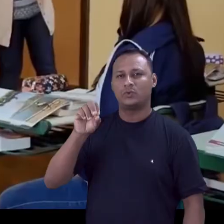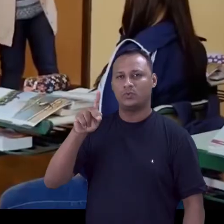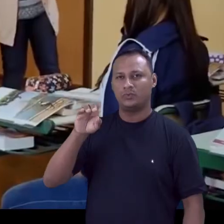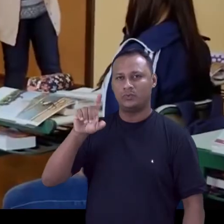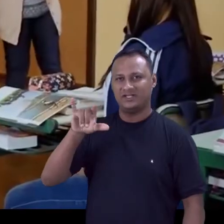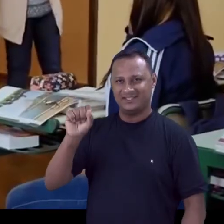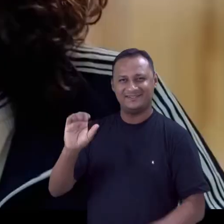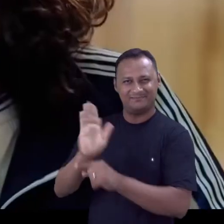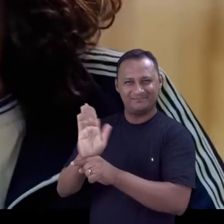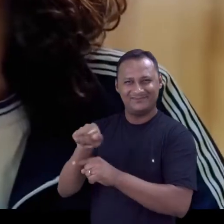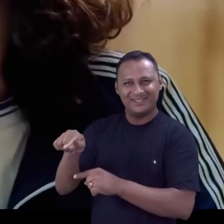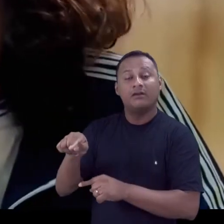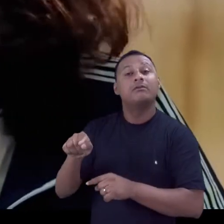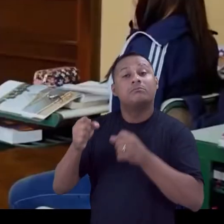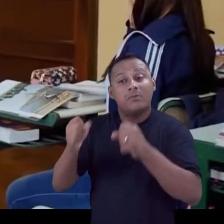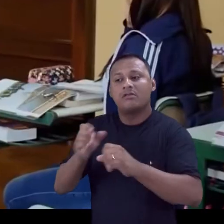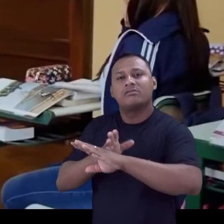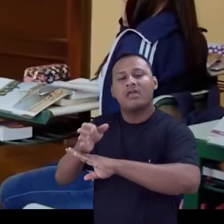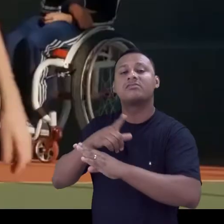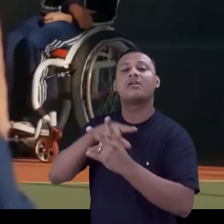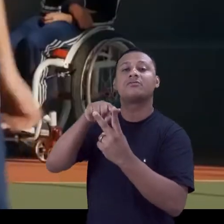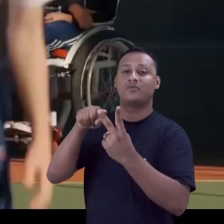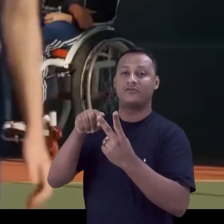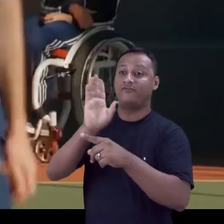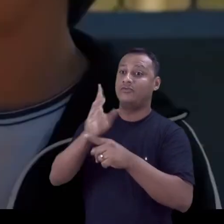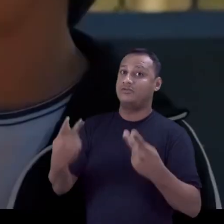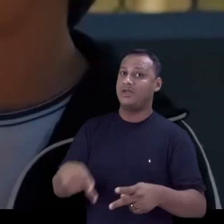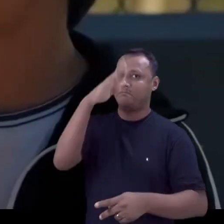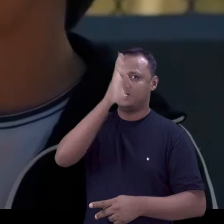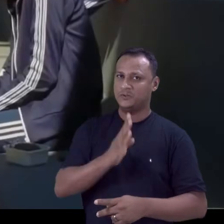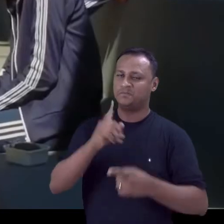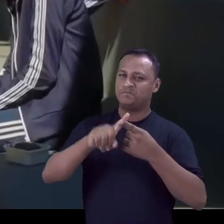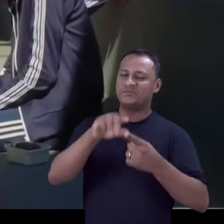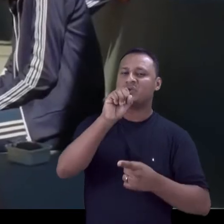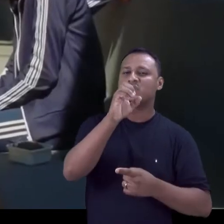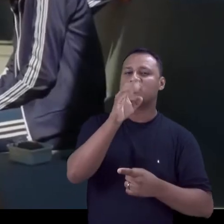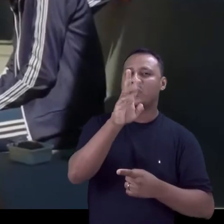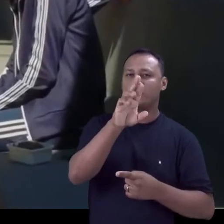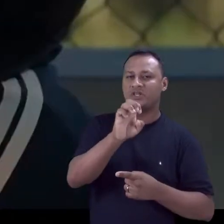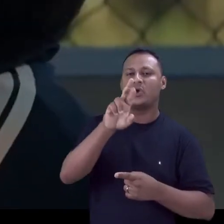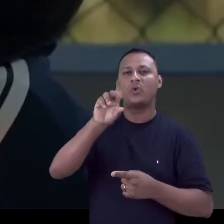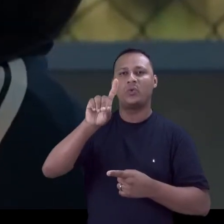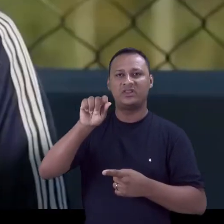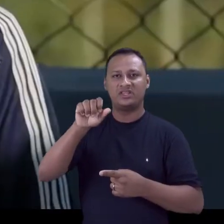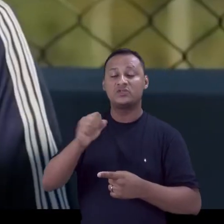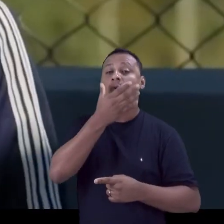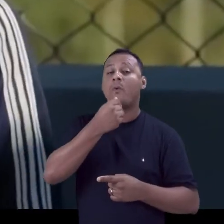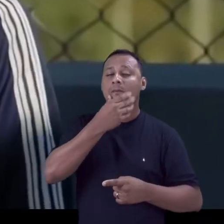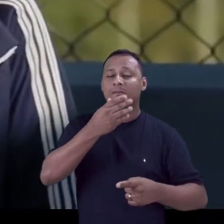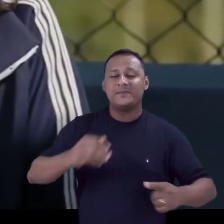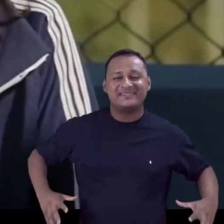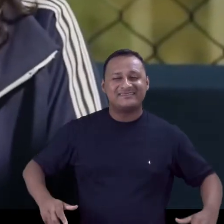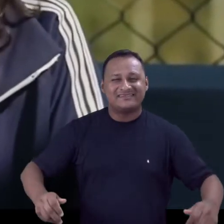filmes brasileiros. Sobre Rodas acompanha os esforços de um jovem para retornar à rotina escolar após ter